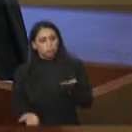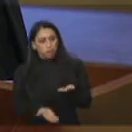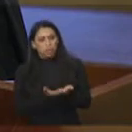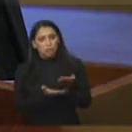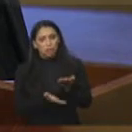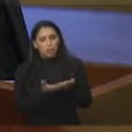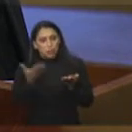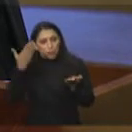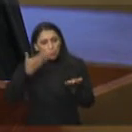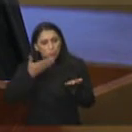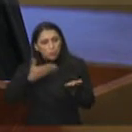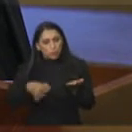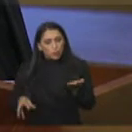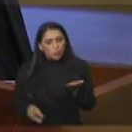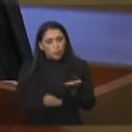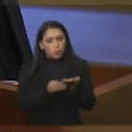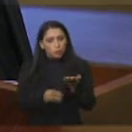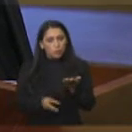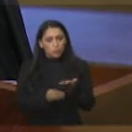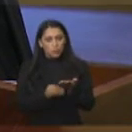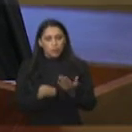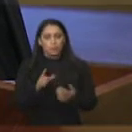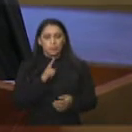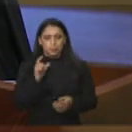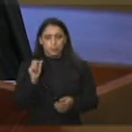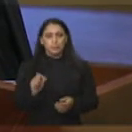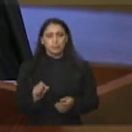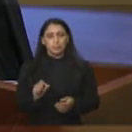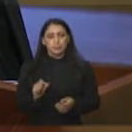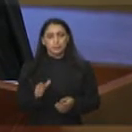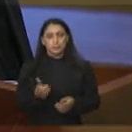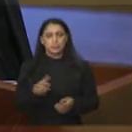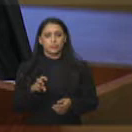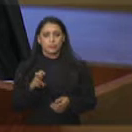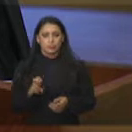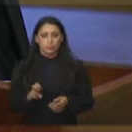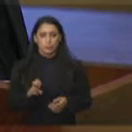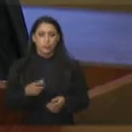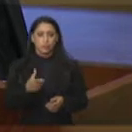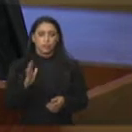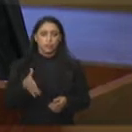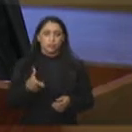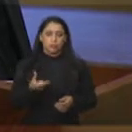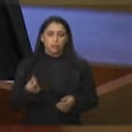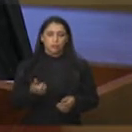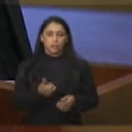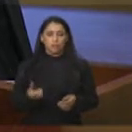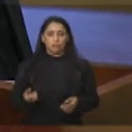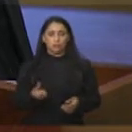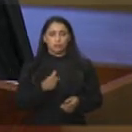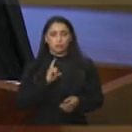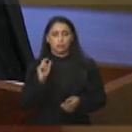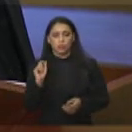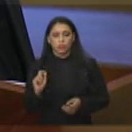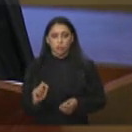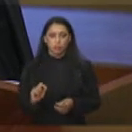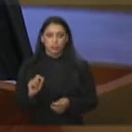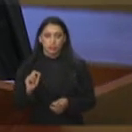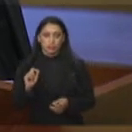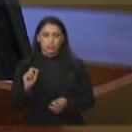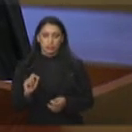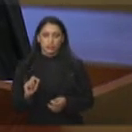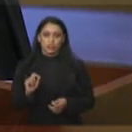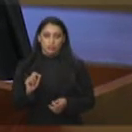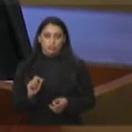probatório complementar, em especial a portaria 15 de 2016 do DENATRAN e o termo de autorização